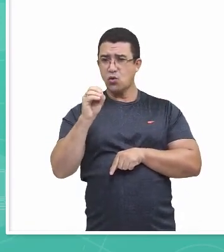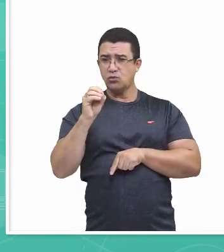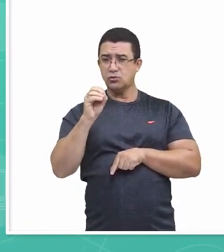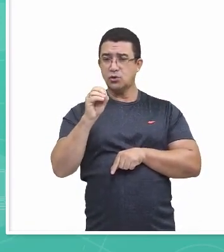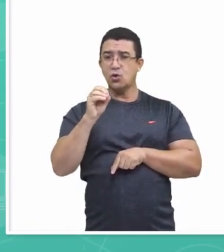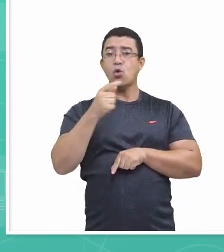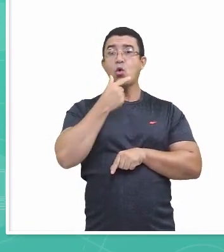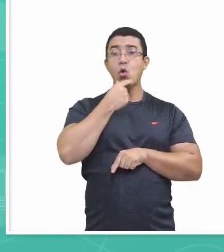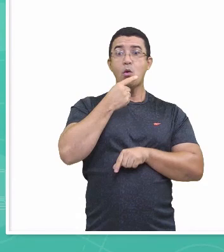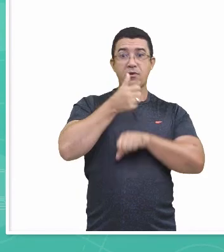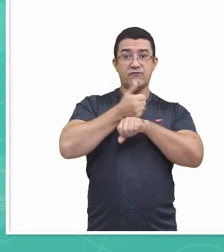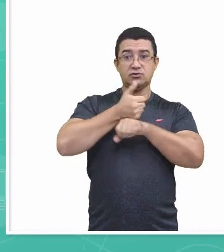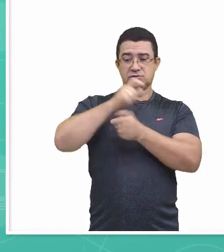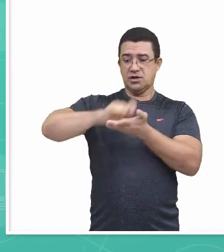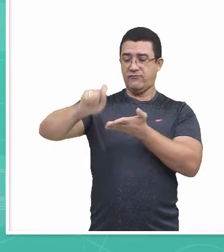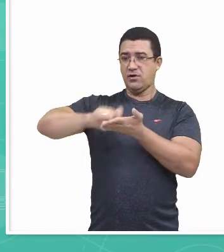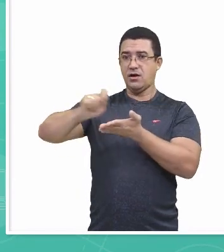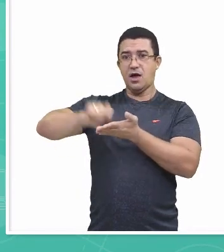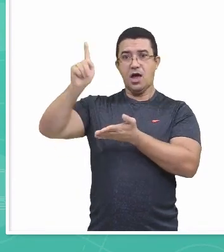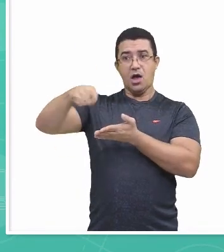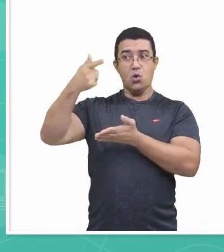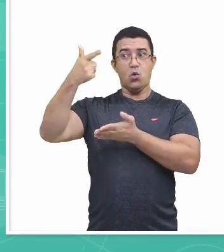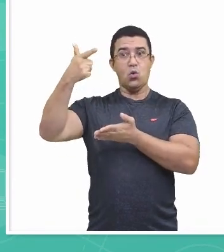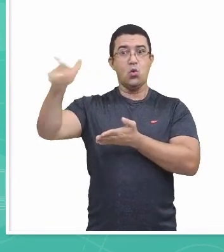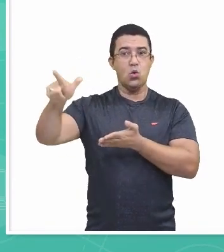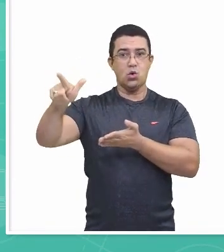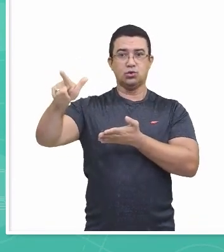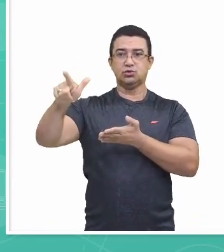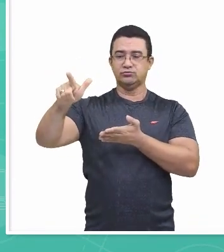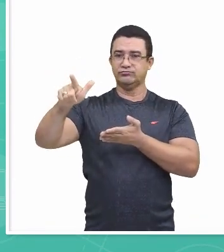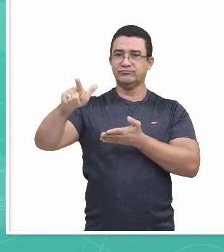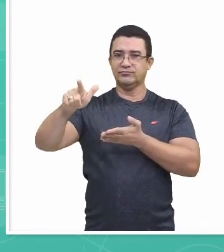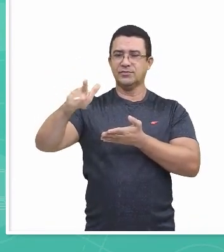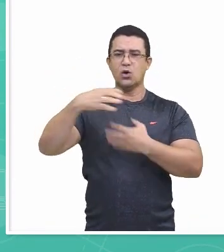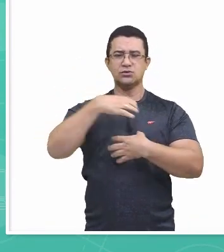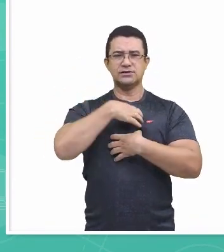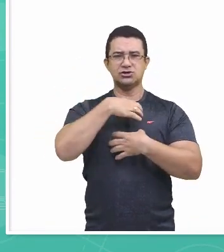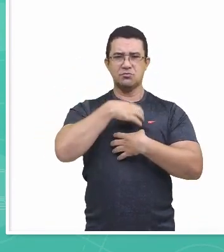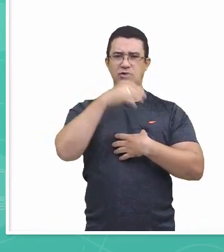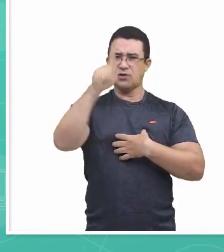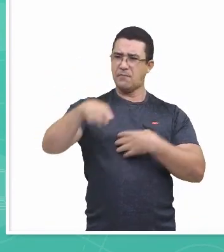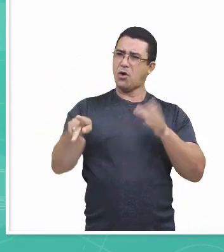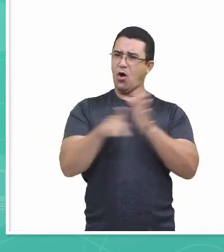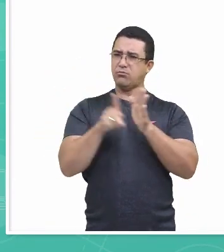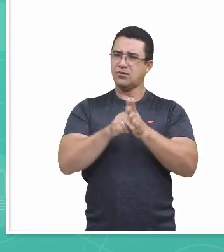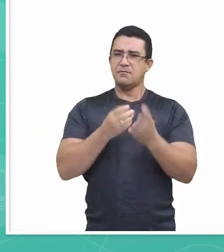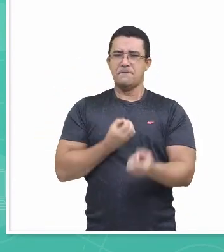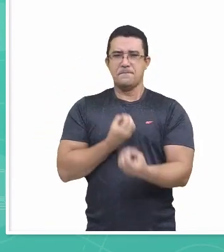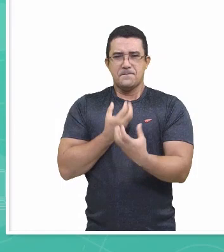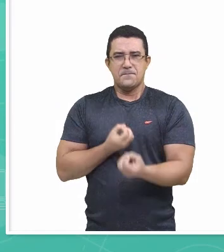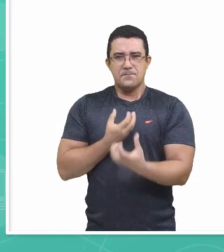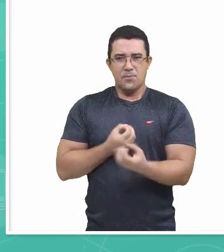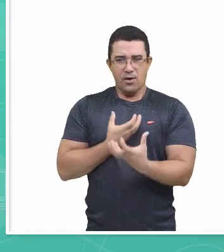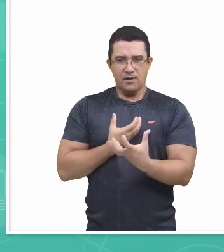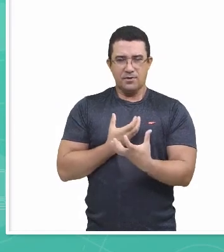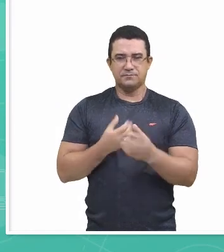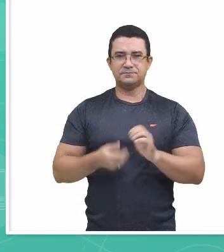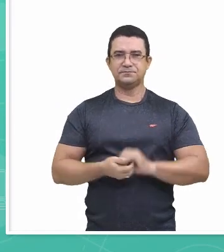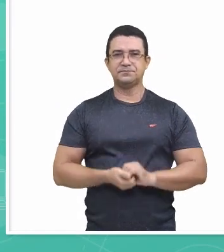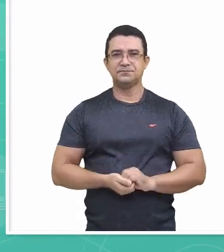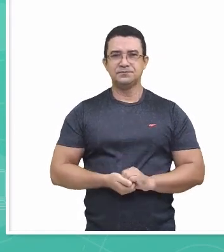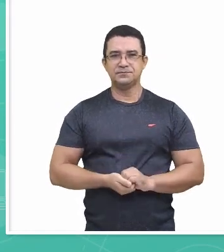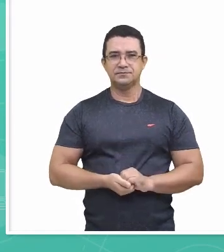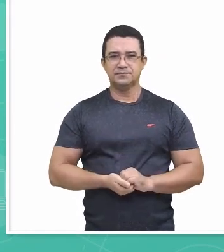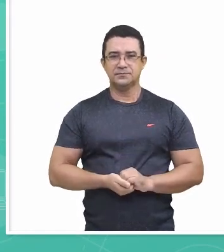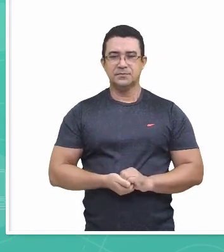eu lírico é esse sentimento que está no poema, tá? Então fica claro isso.